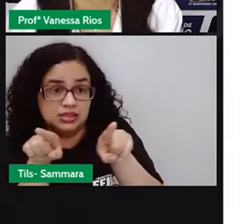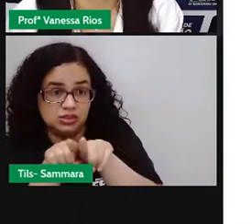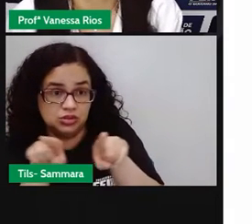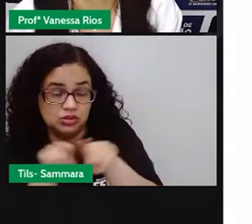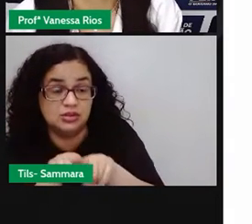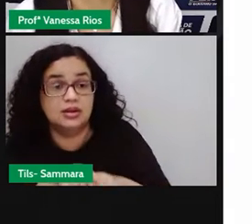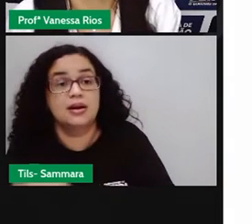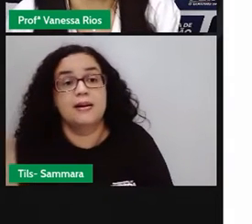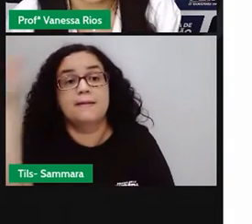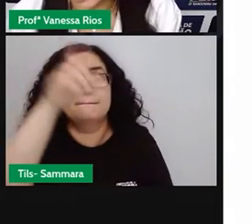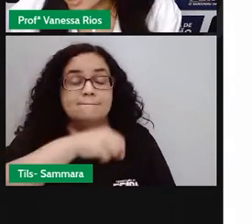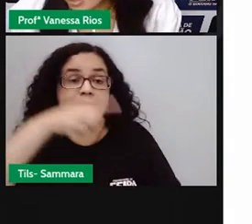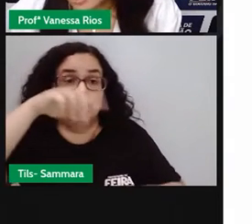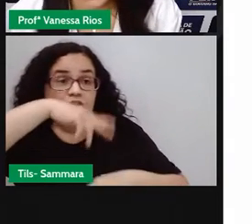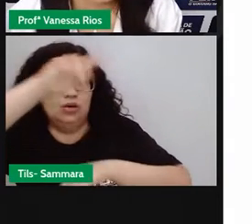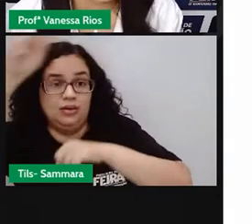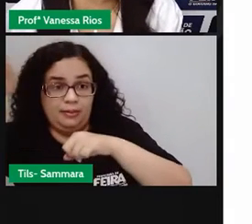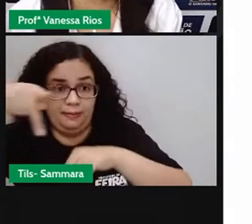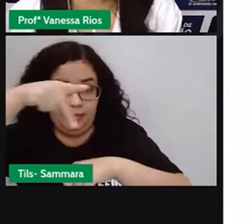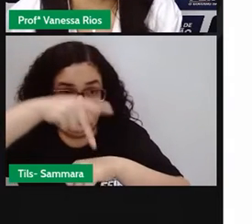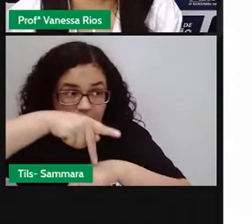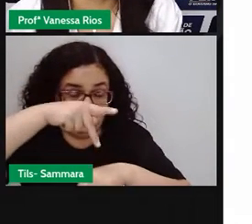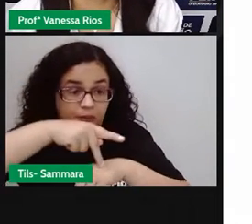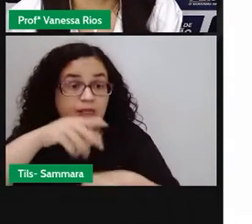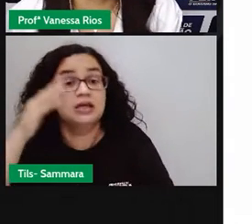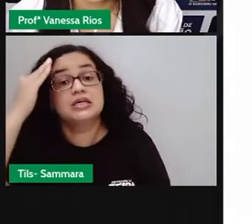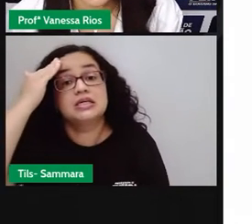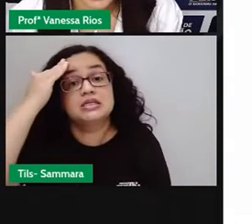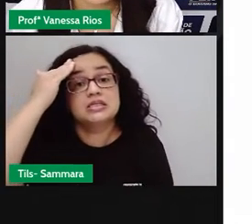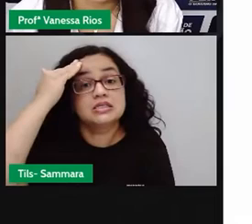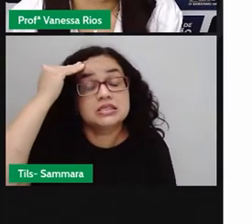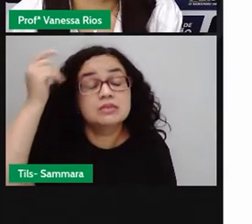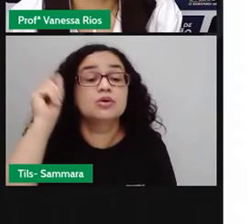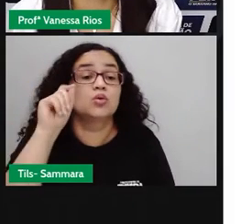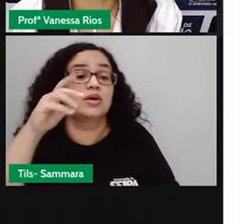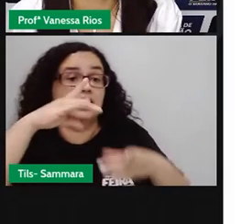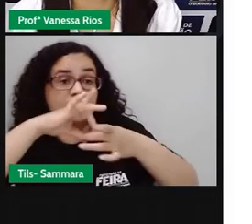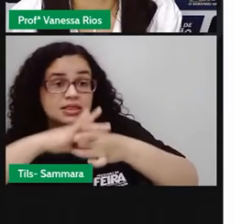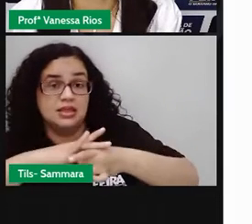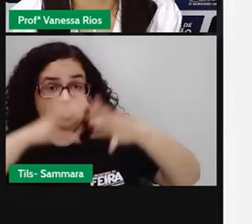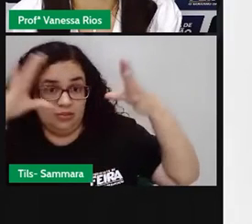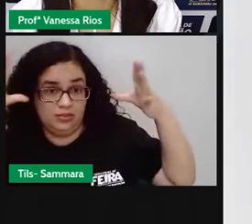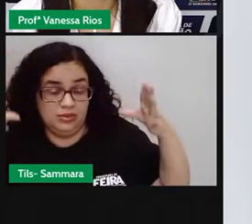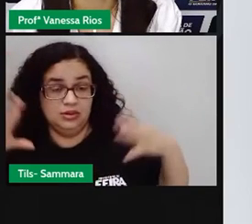extensão maior que é o nosso país. Mas vamos lá saber então o que é democracia?